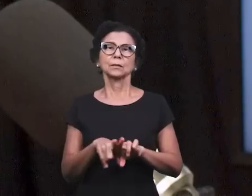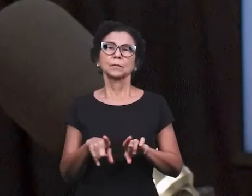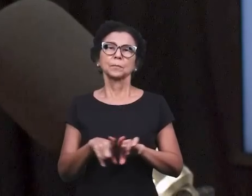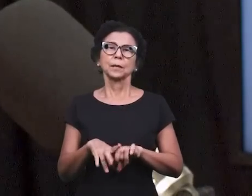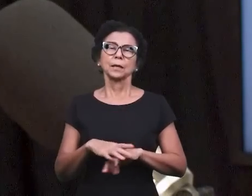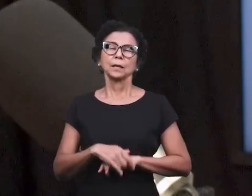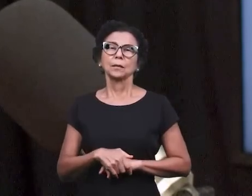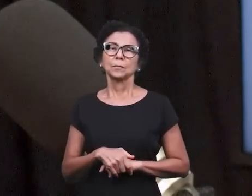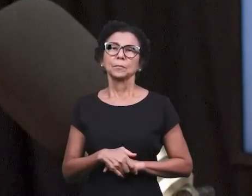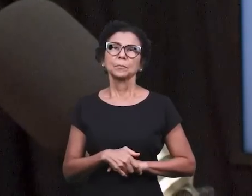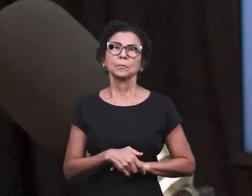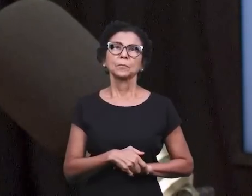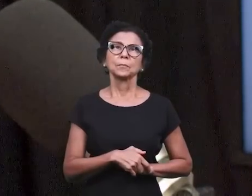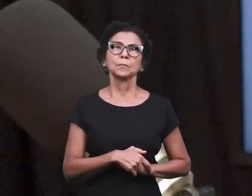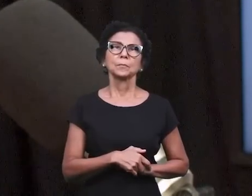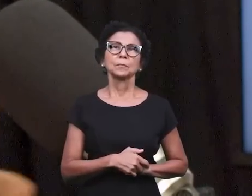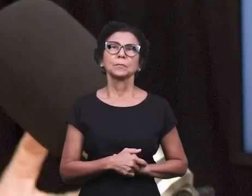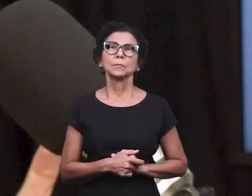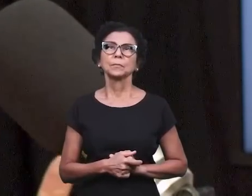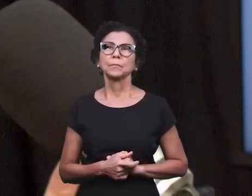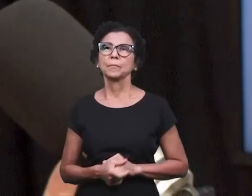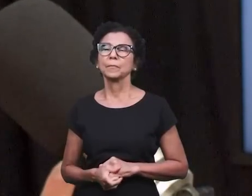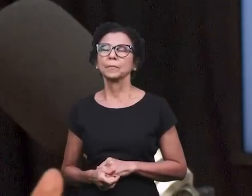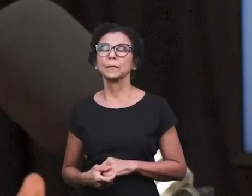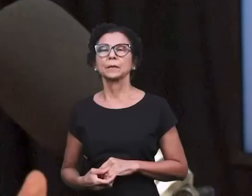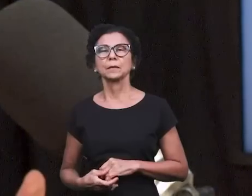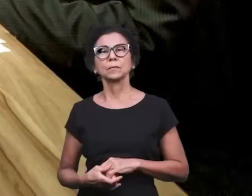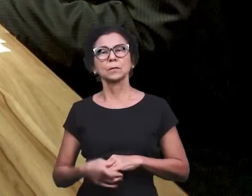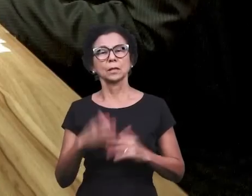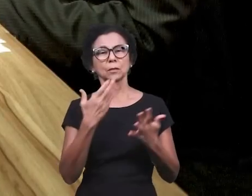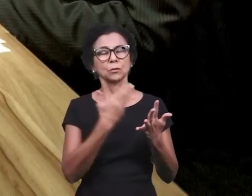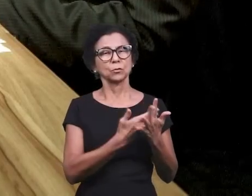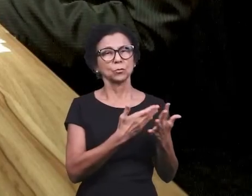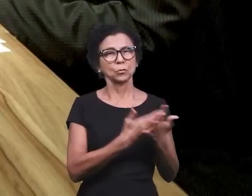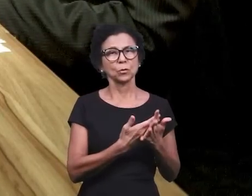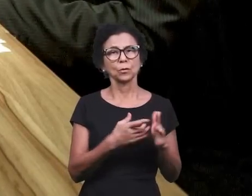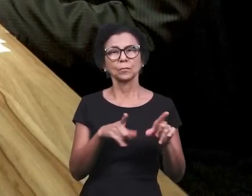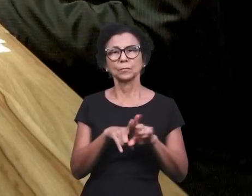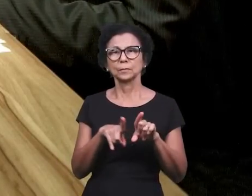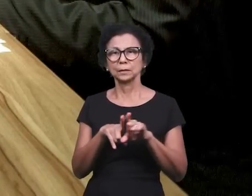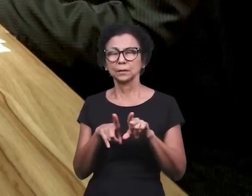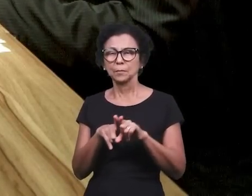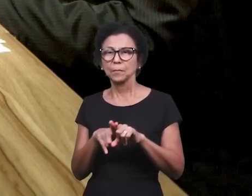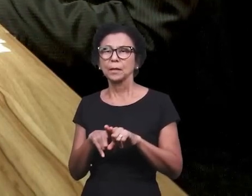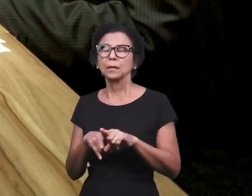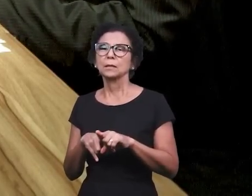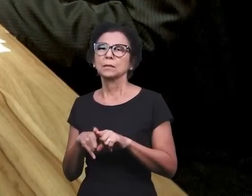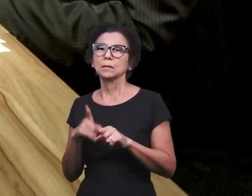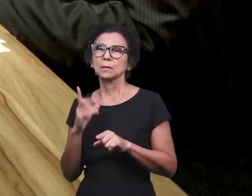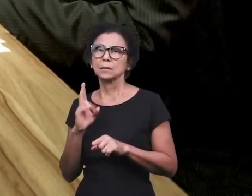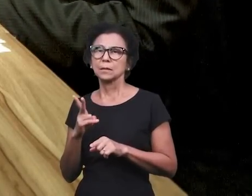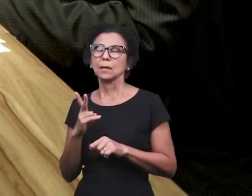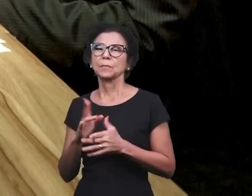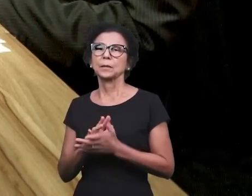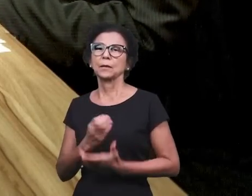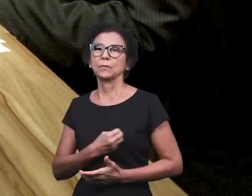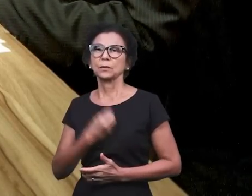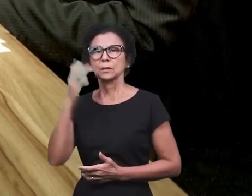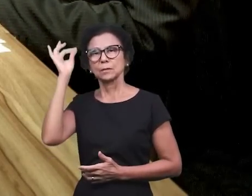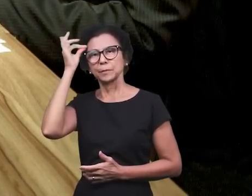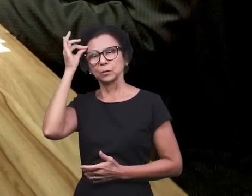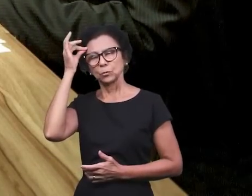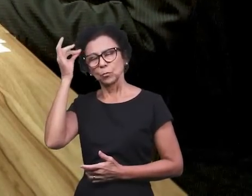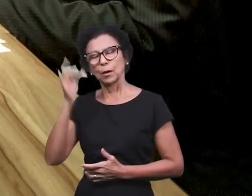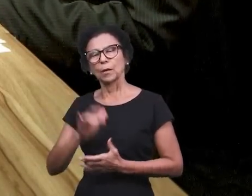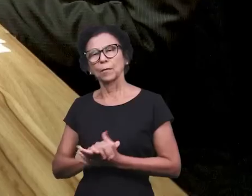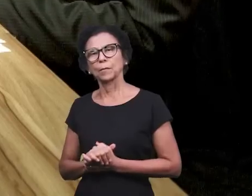vida espiritual porque estava estudando, né, Luiz? E nisso o Senhor foi confirmando cada etapa, né, Luiz? Glória a